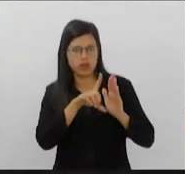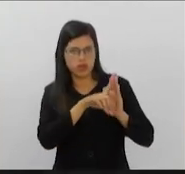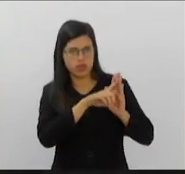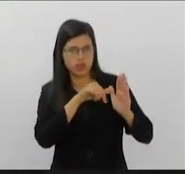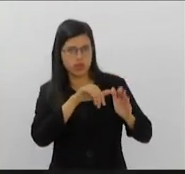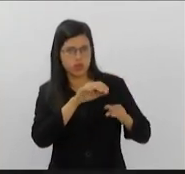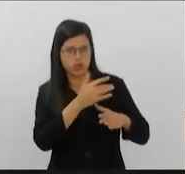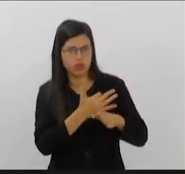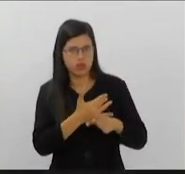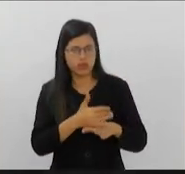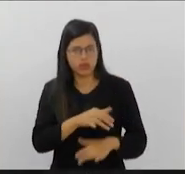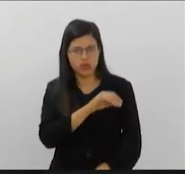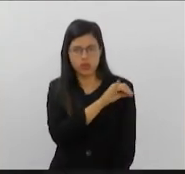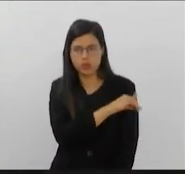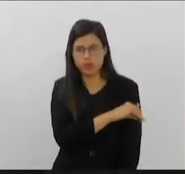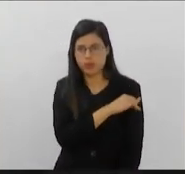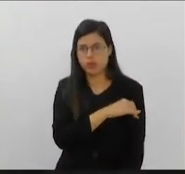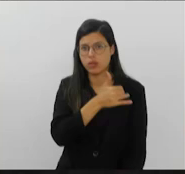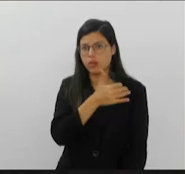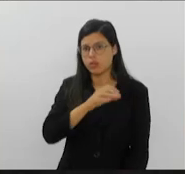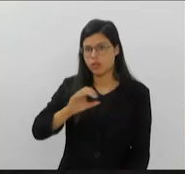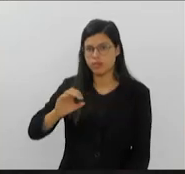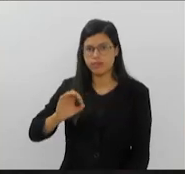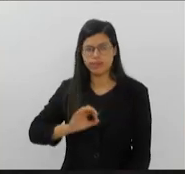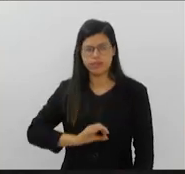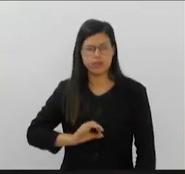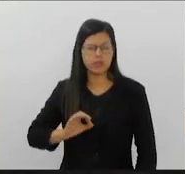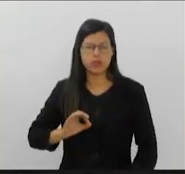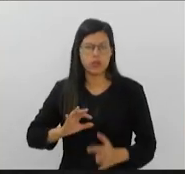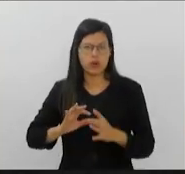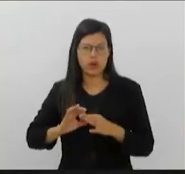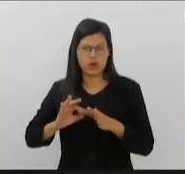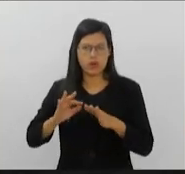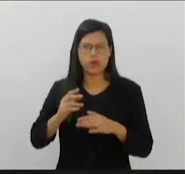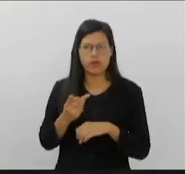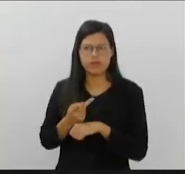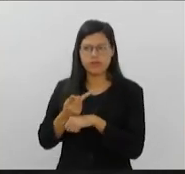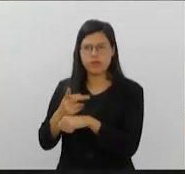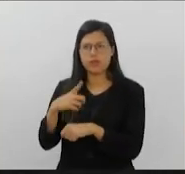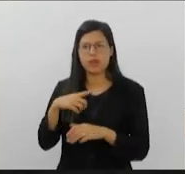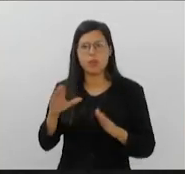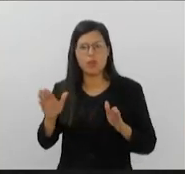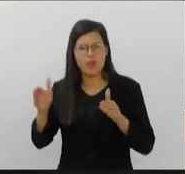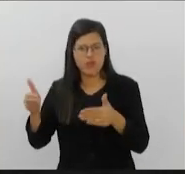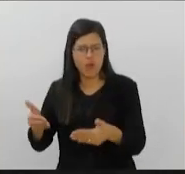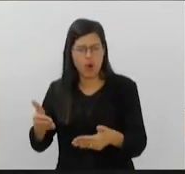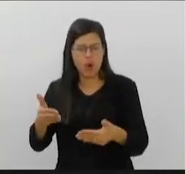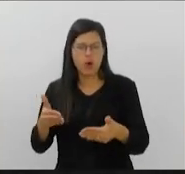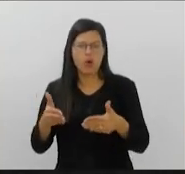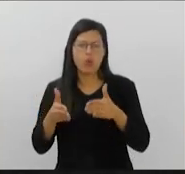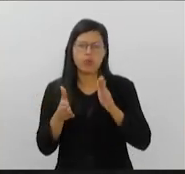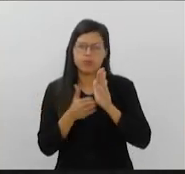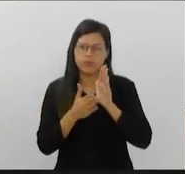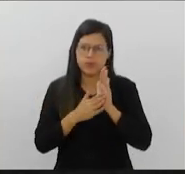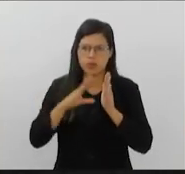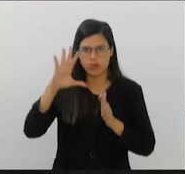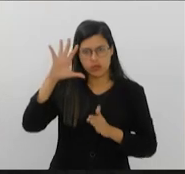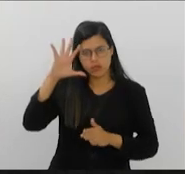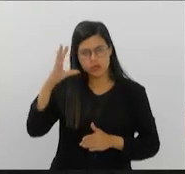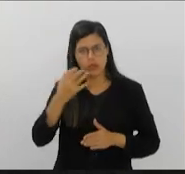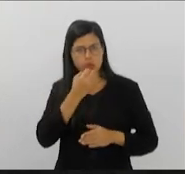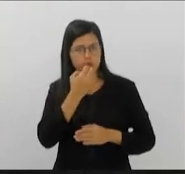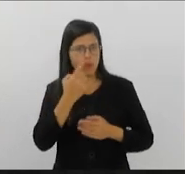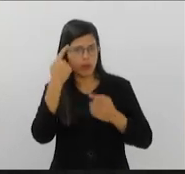Janeiro. Me coloco 100% à disposição e que tenhamos um fórum propositivo, resolutivo e de boas